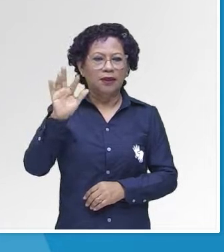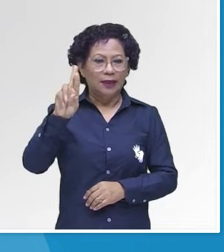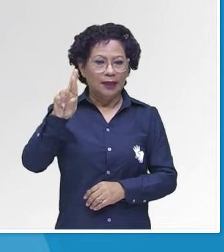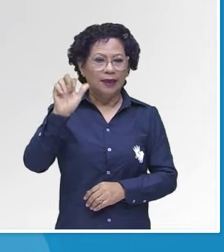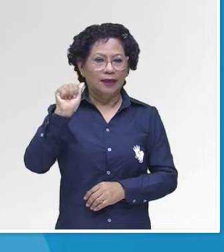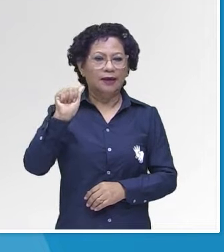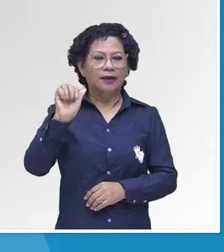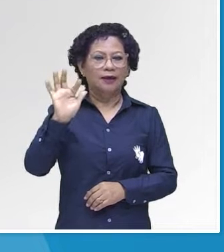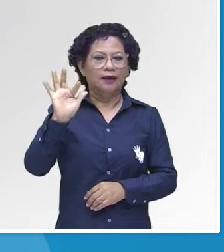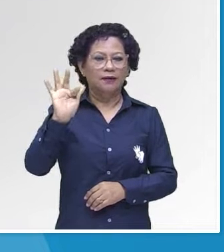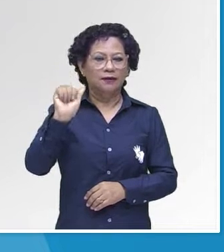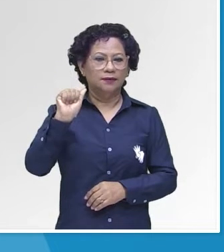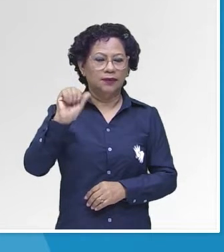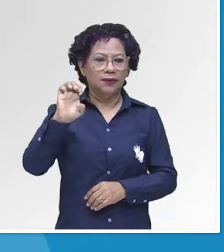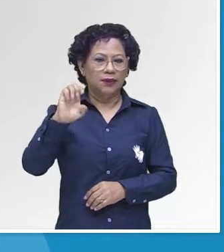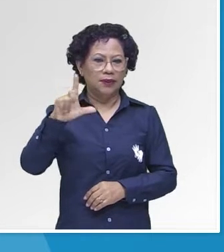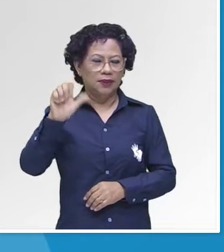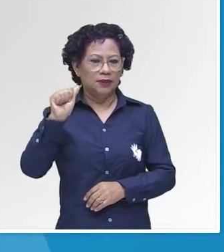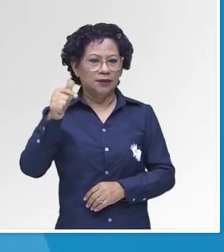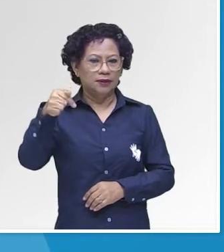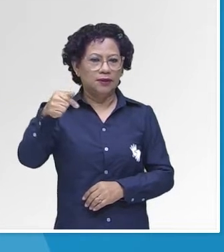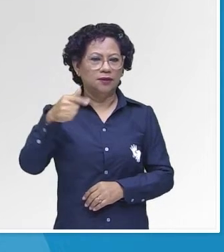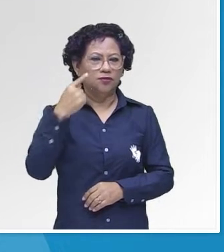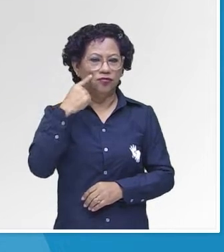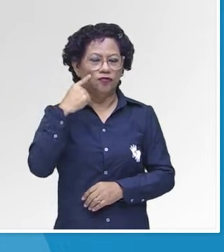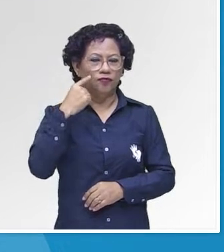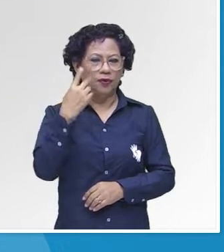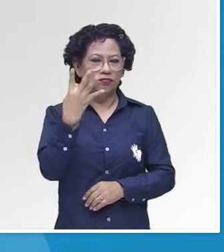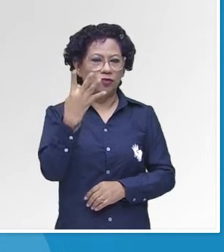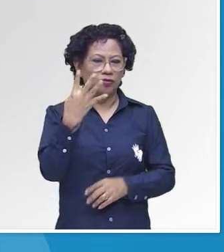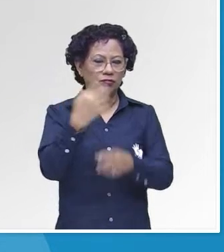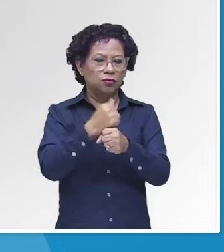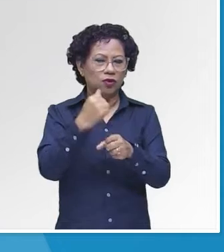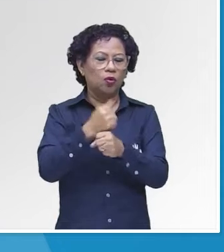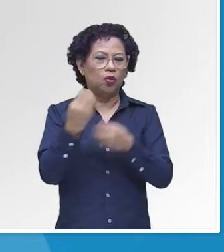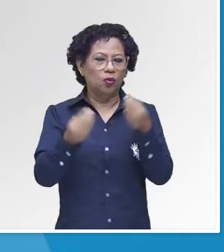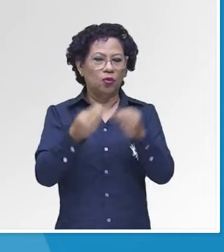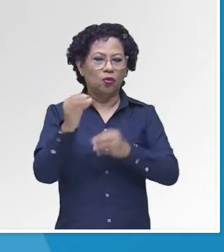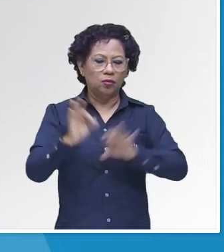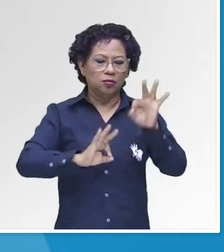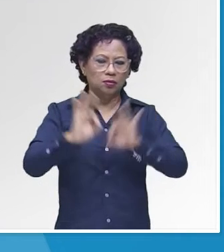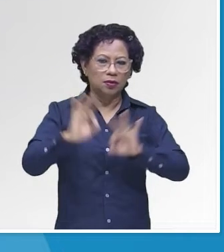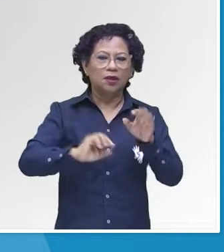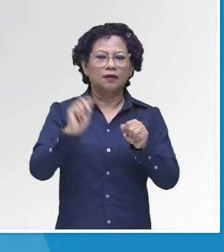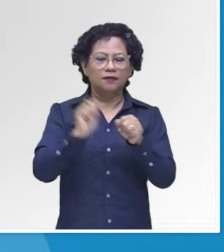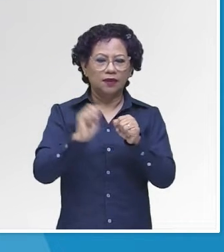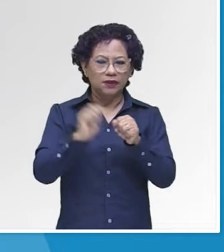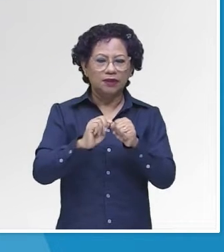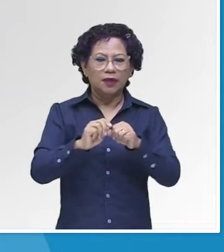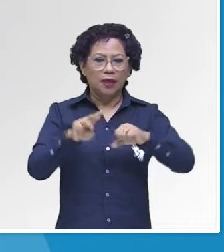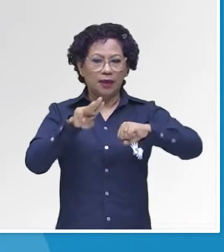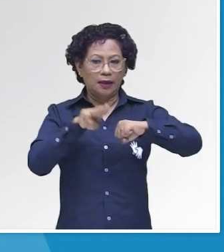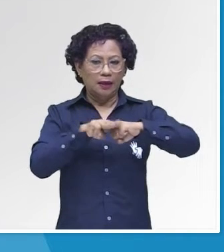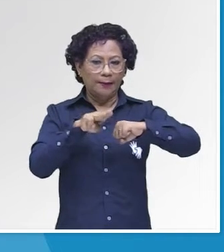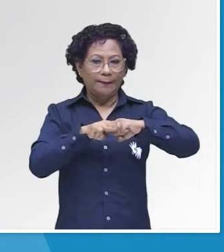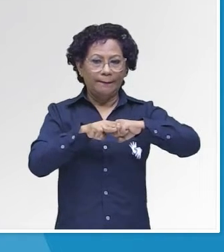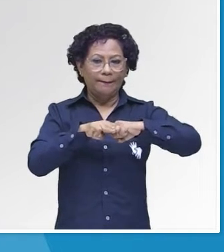média dessas notas, dessas 4 alunas? Muito bem, para a gente calcular então a nossa média